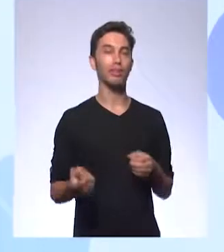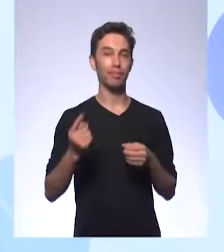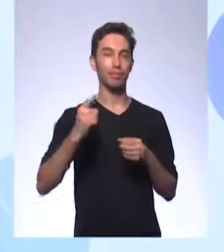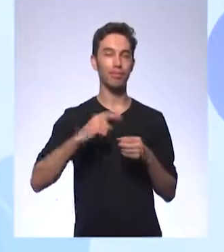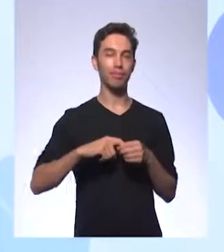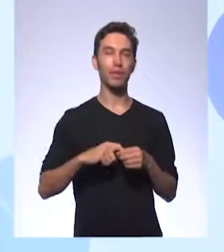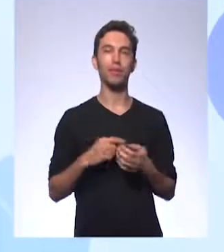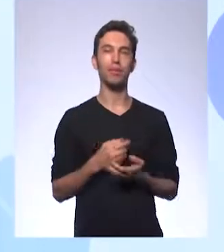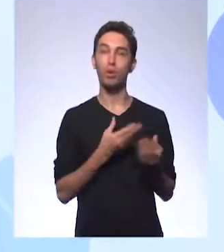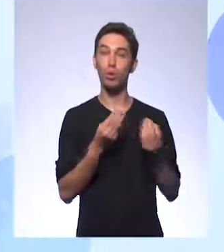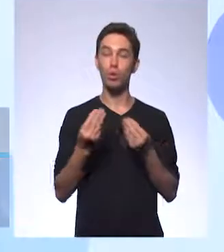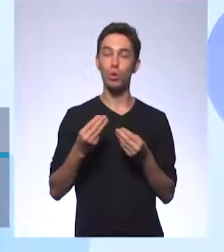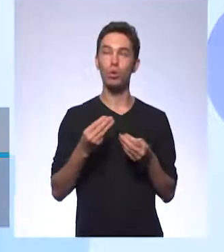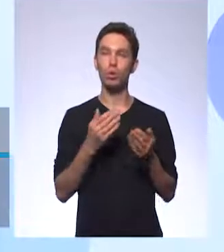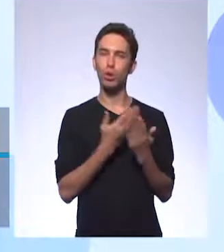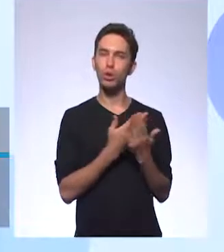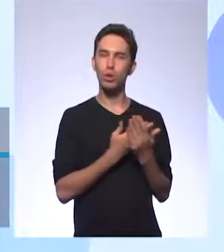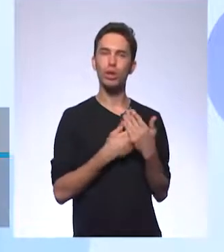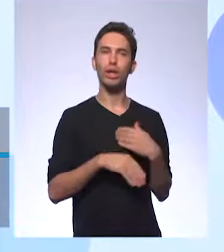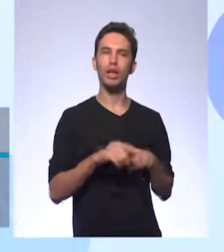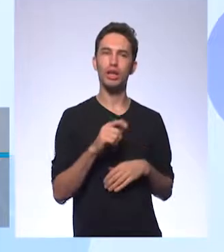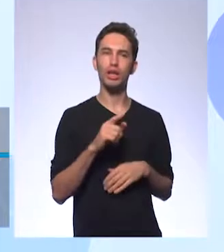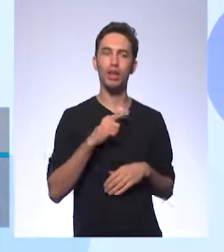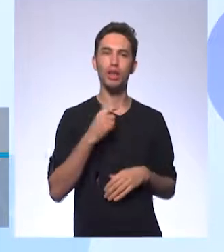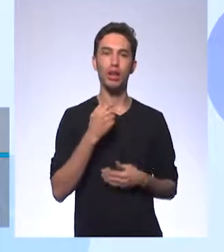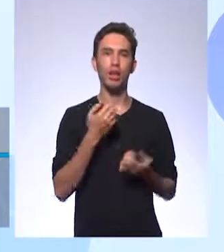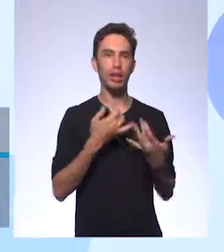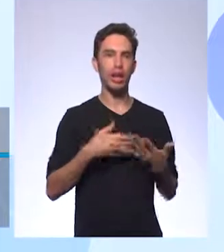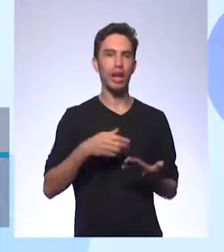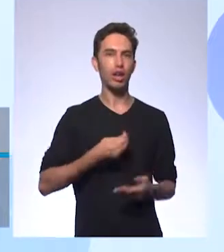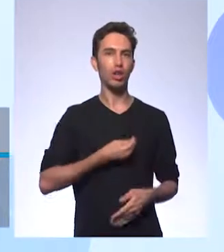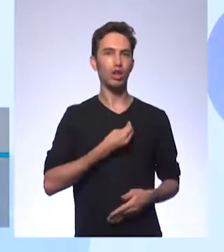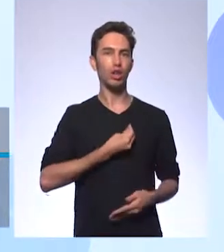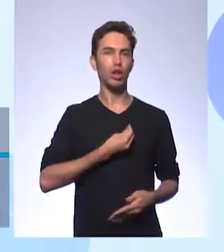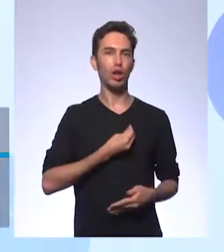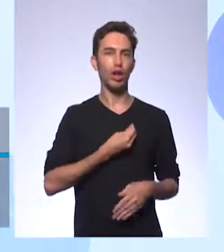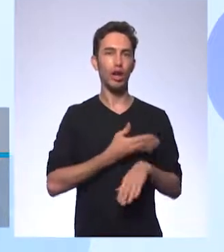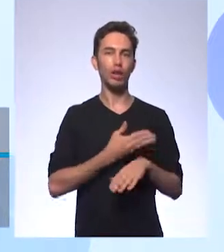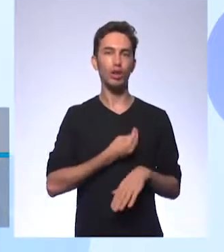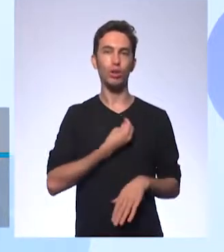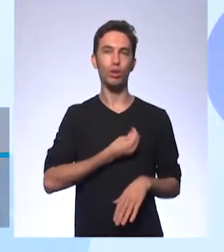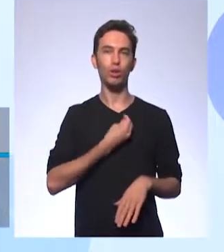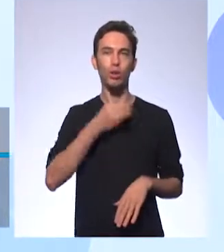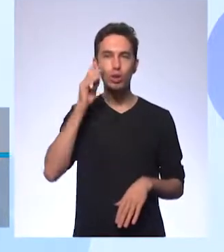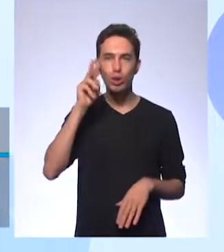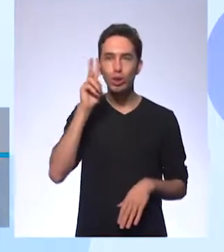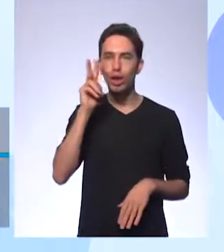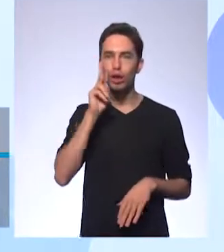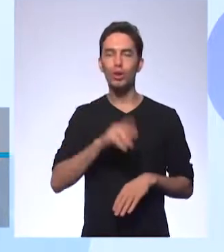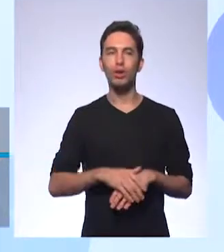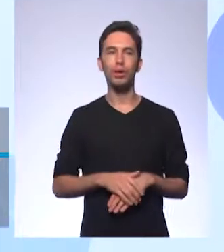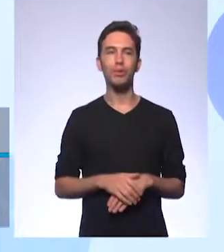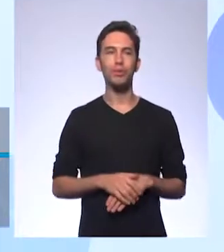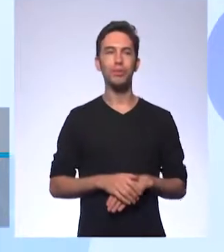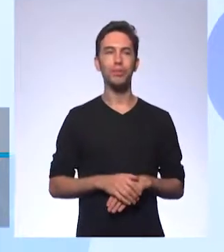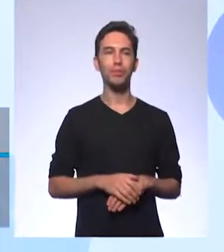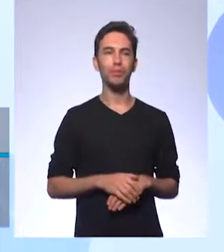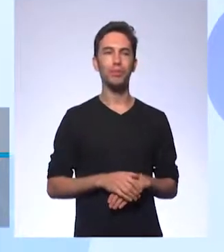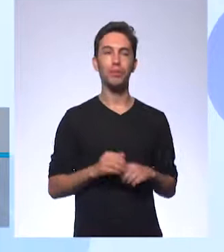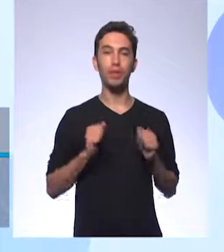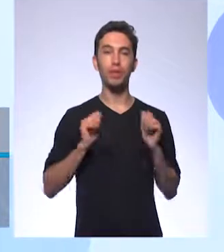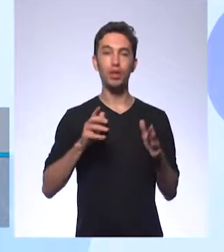voltamos. Muitos estudantes aí utilizando a sua atitude historiadora. É uma atitude, aliás, é uma questão de